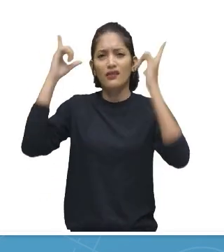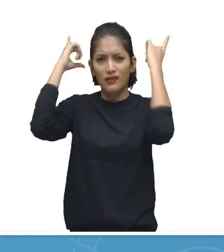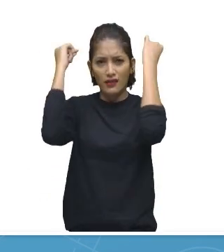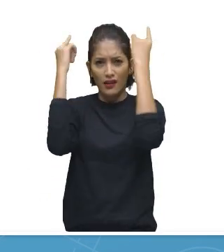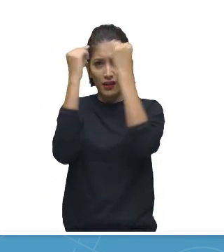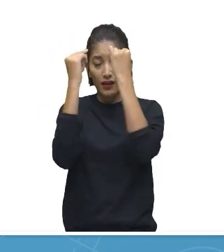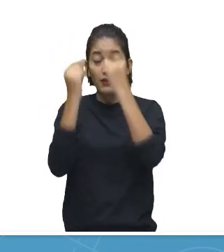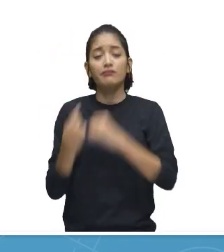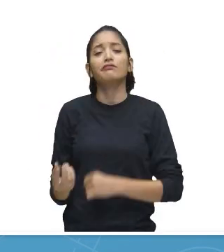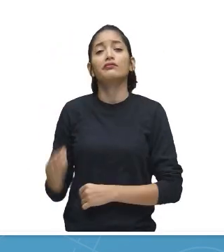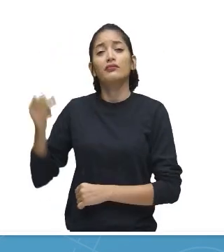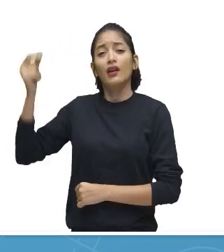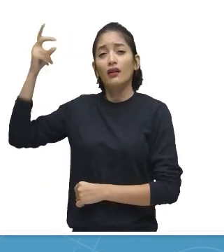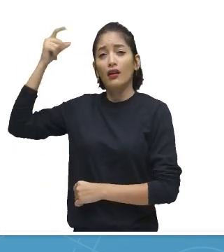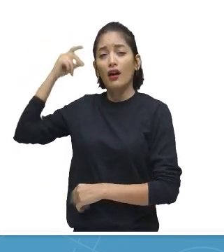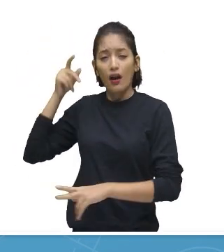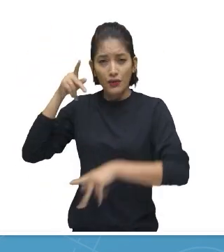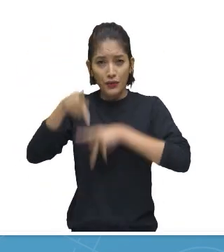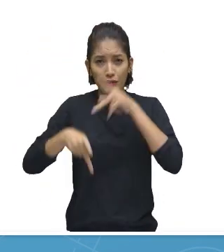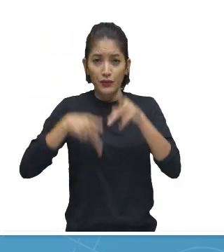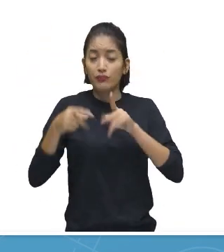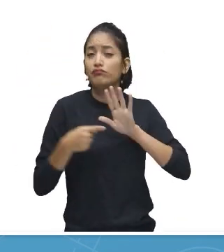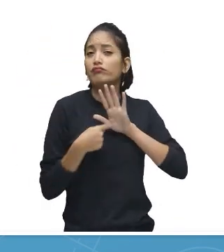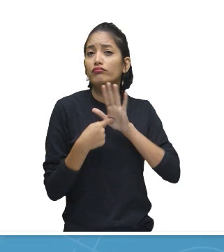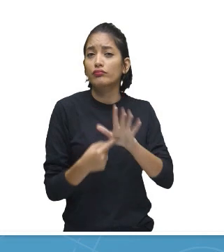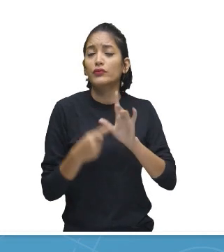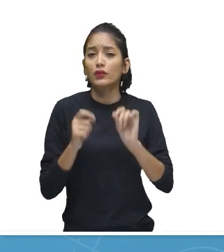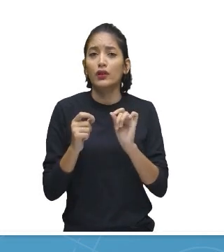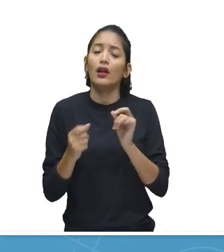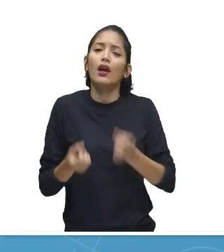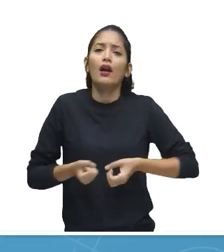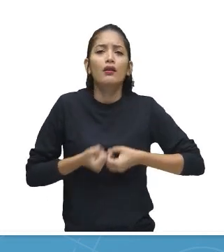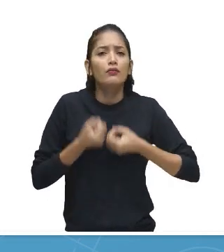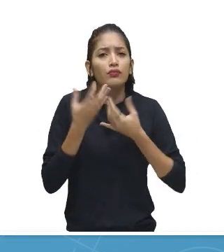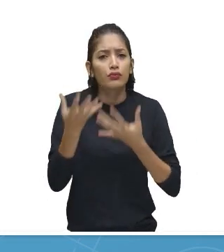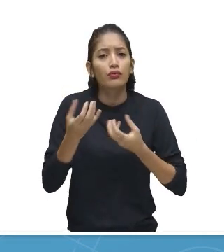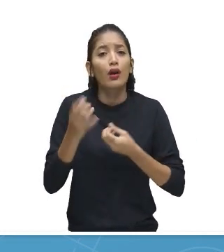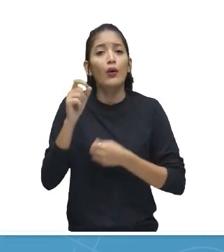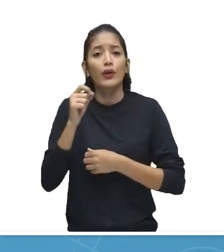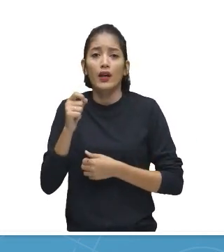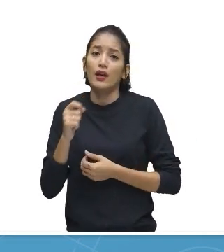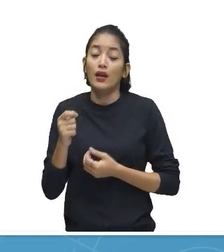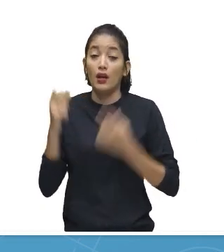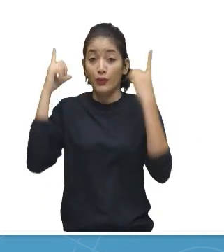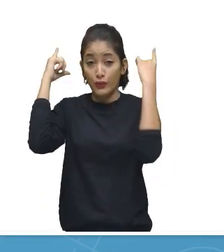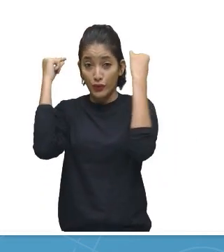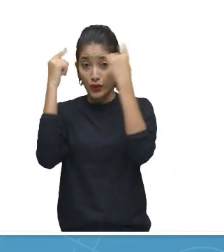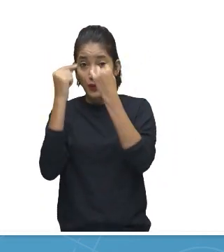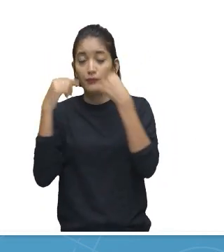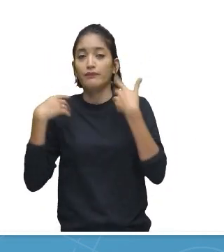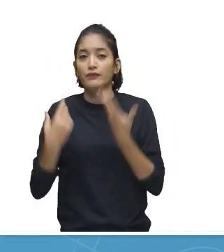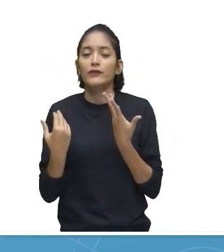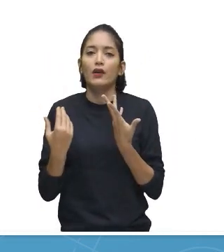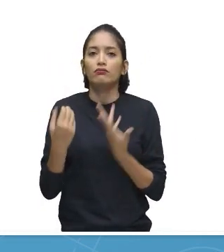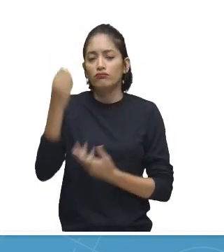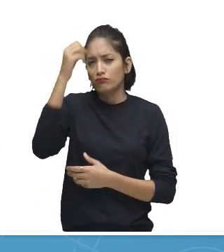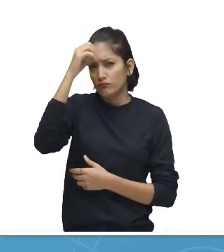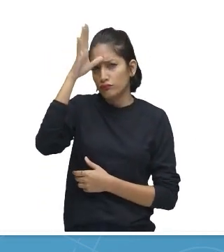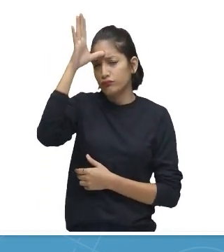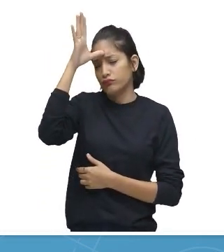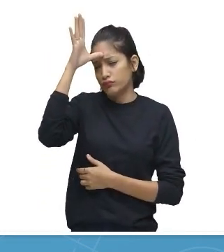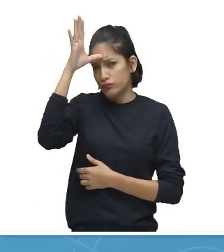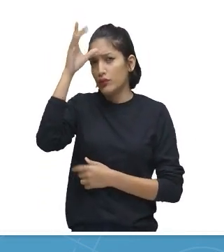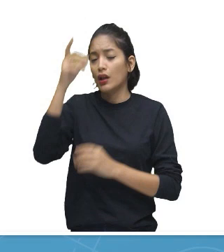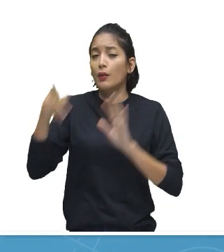povos da antiguidade, os que representaram a produção mais livre foram os gregos. Para eles, o conhecimento expressado pela razão